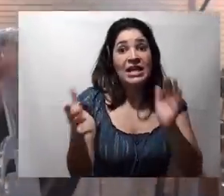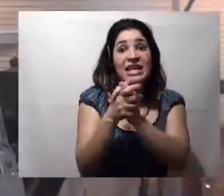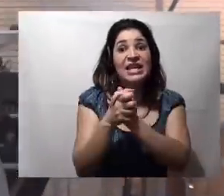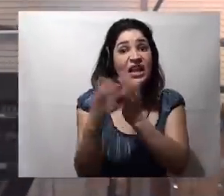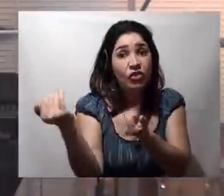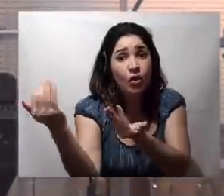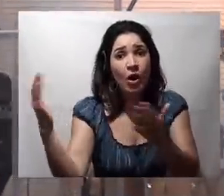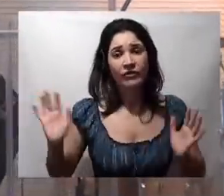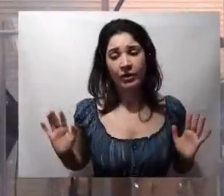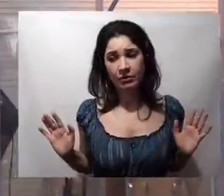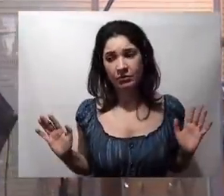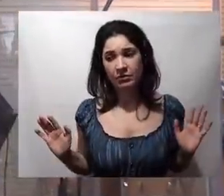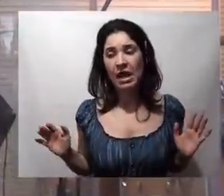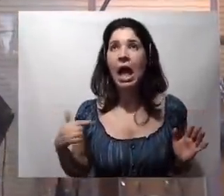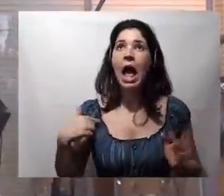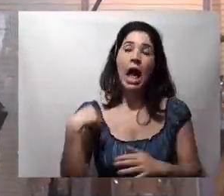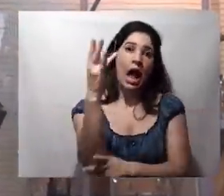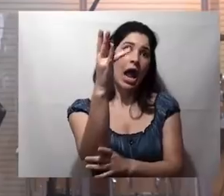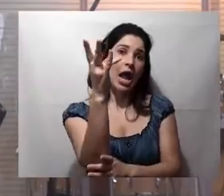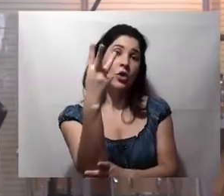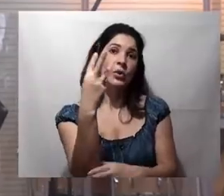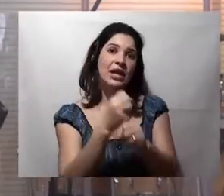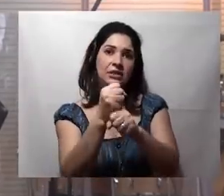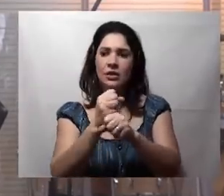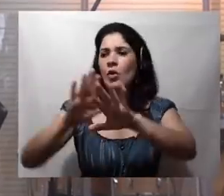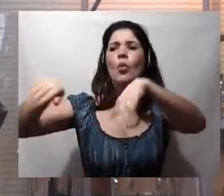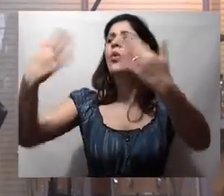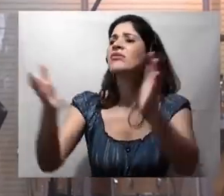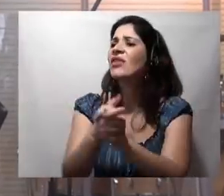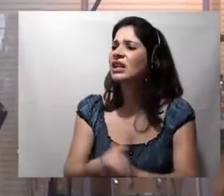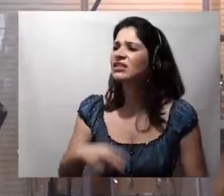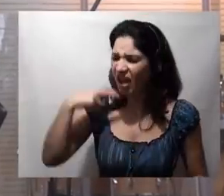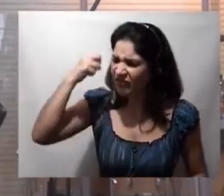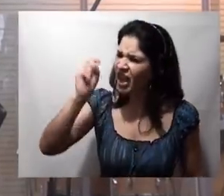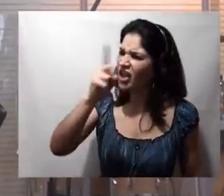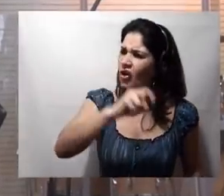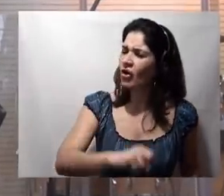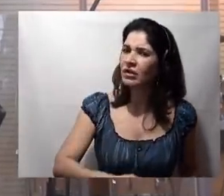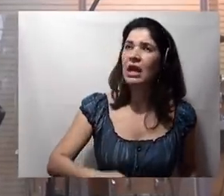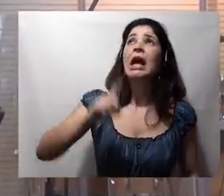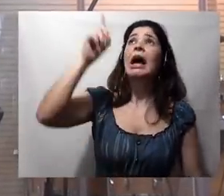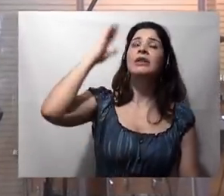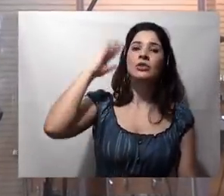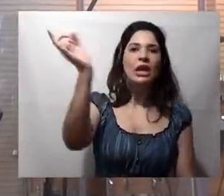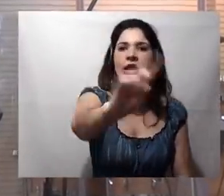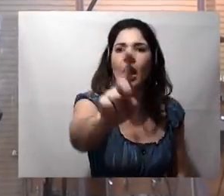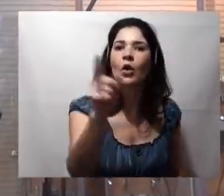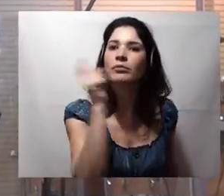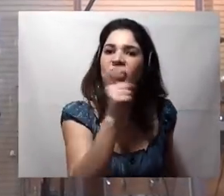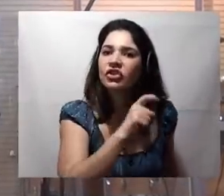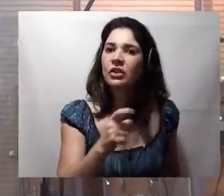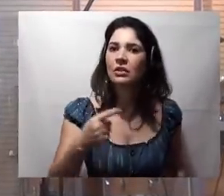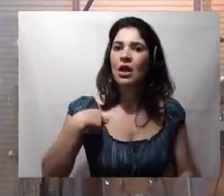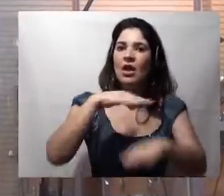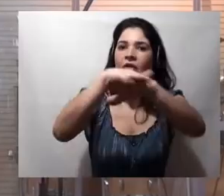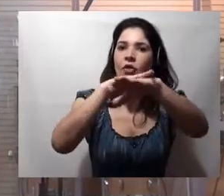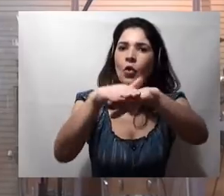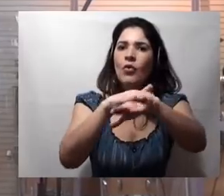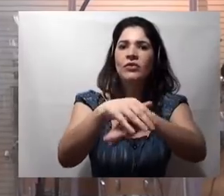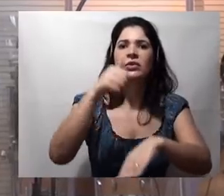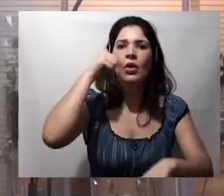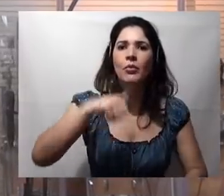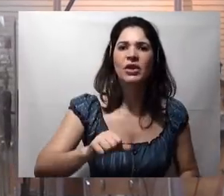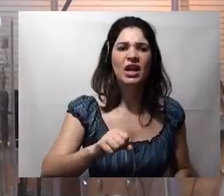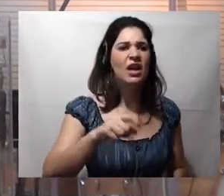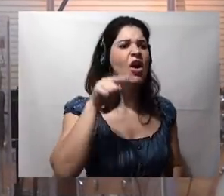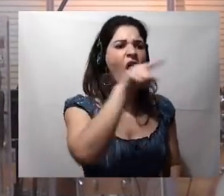casa mais cedo pastor o teu noivo há três anos quando é que você vai casar rapaz só deus sabe mentira eu vou falar com sua noiva que você é